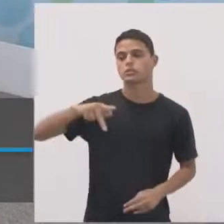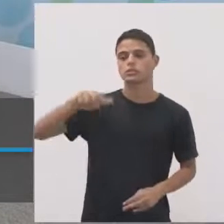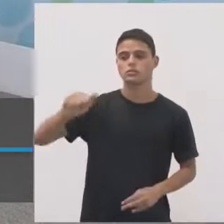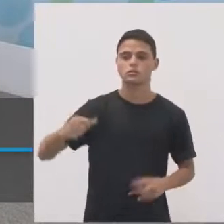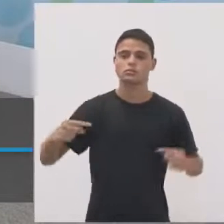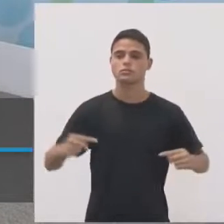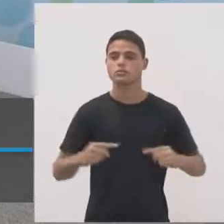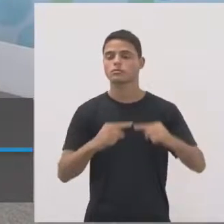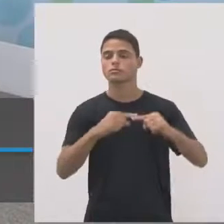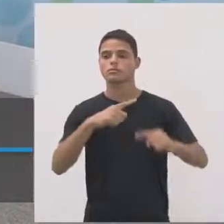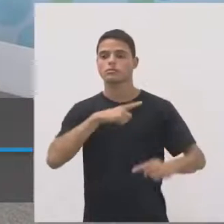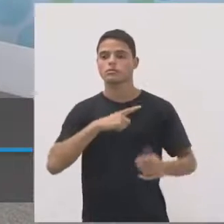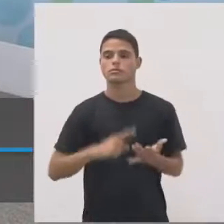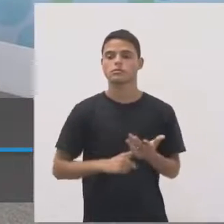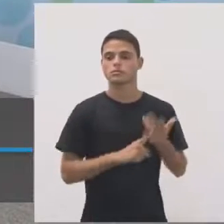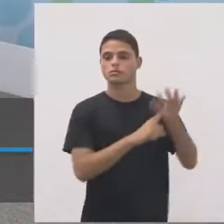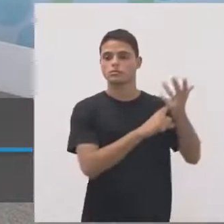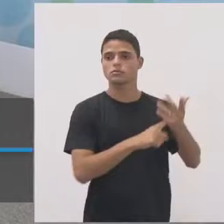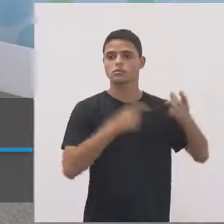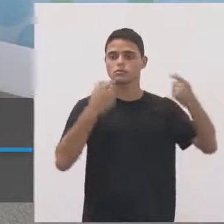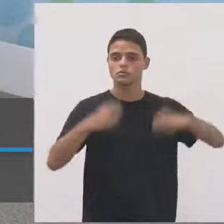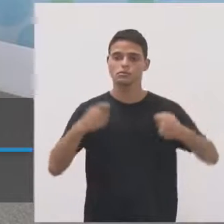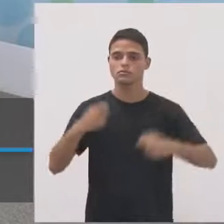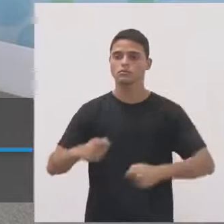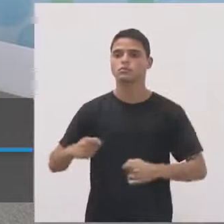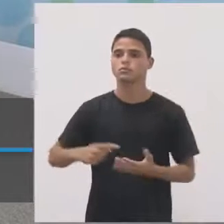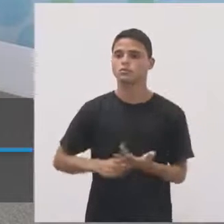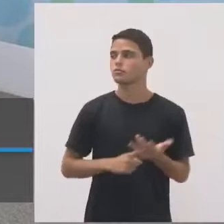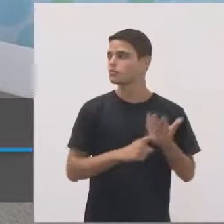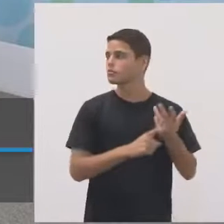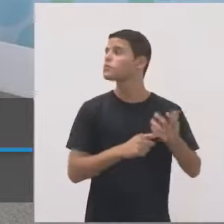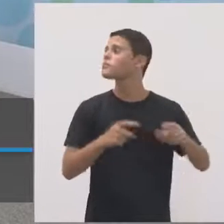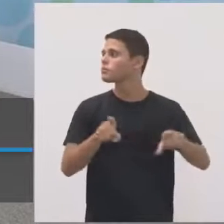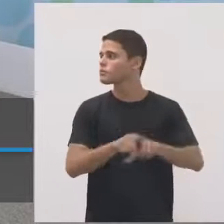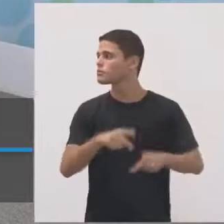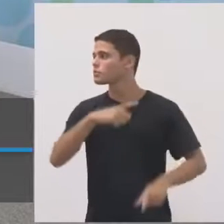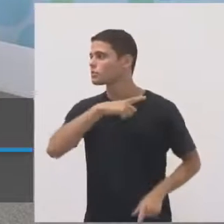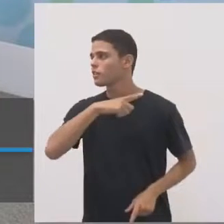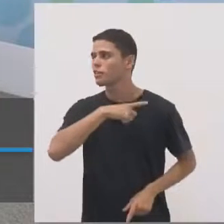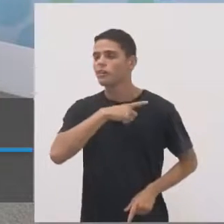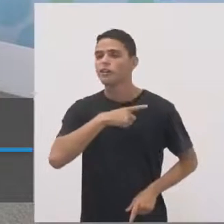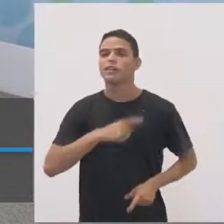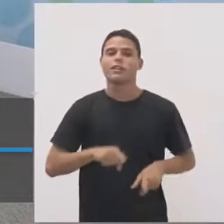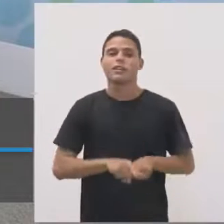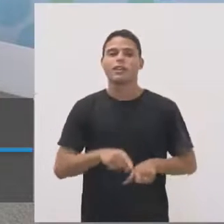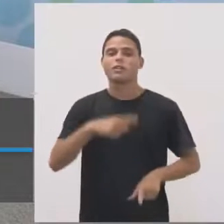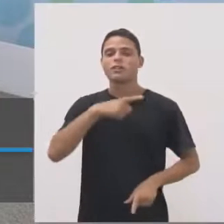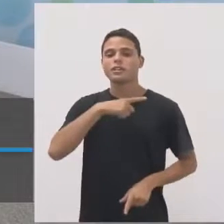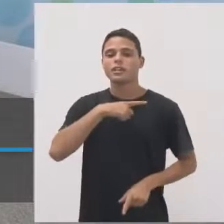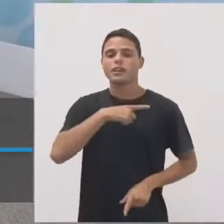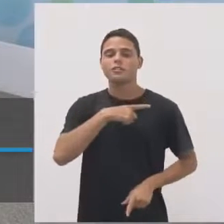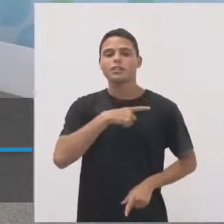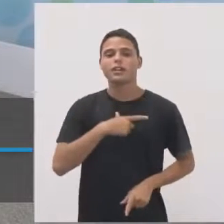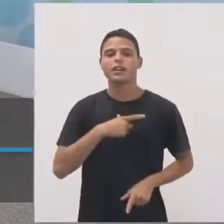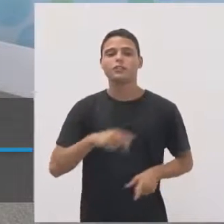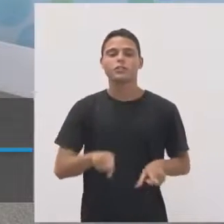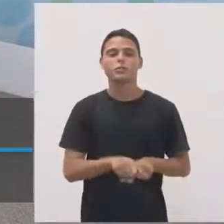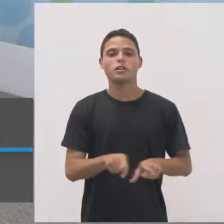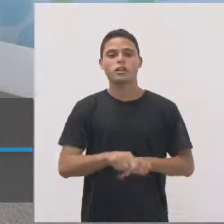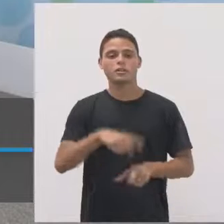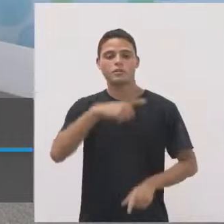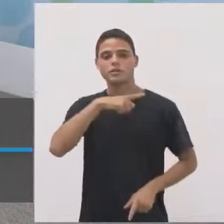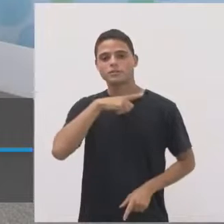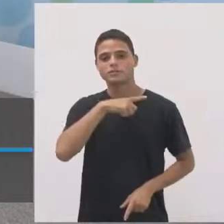A tecnologia, você precisa do software, que são os programas, mas precisa também de um hardware, né? Que são as peças, os